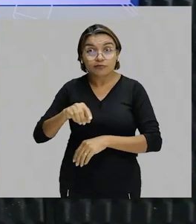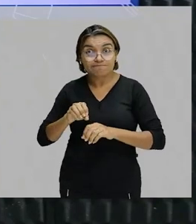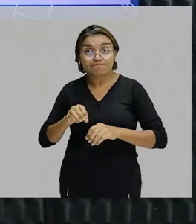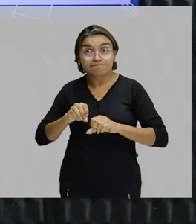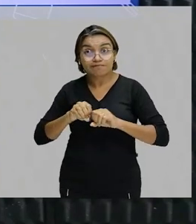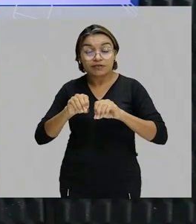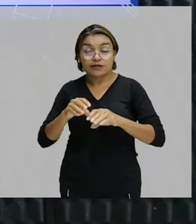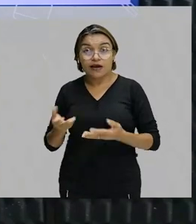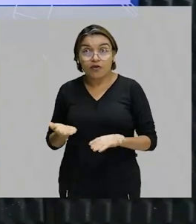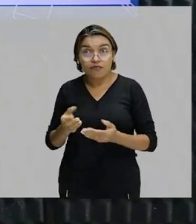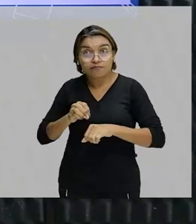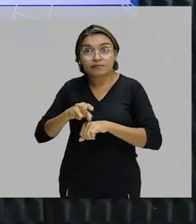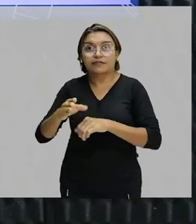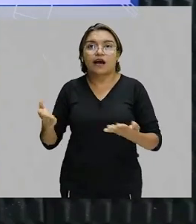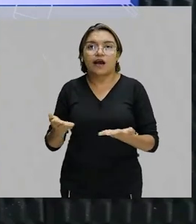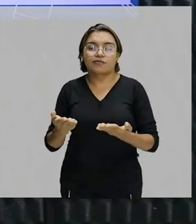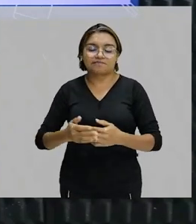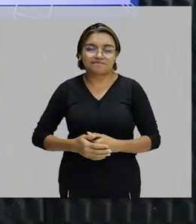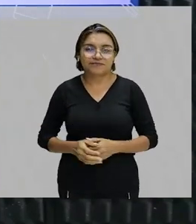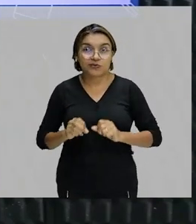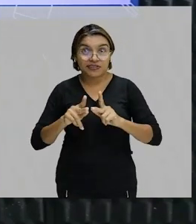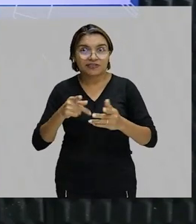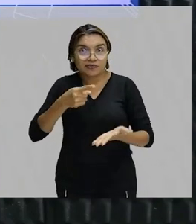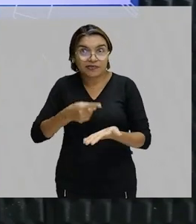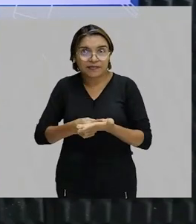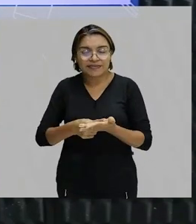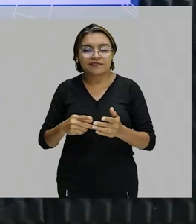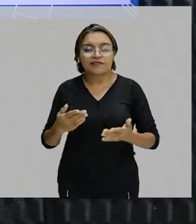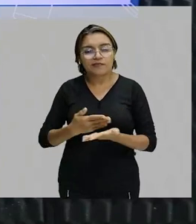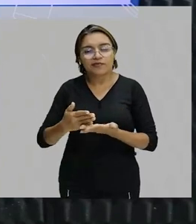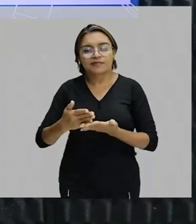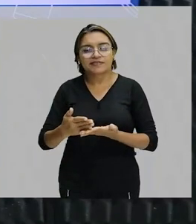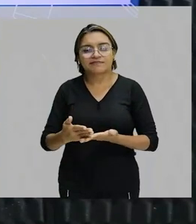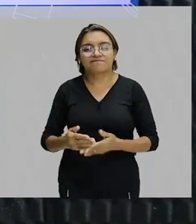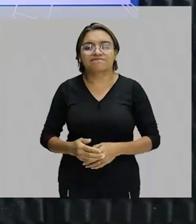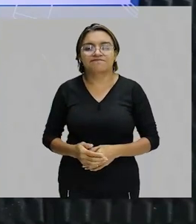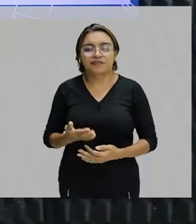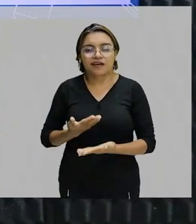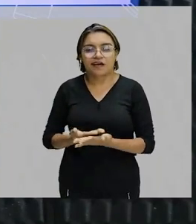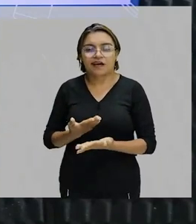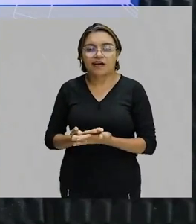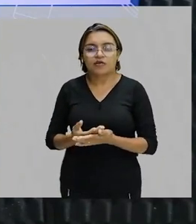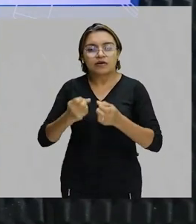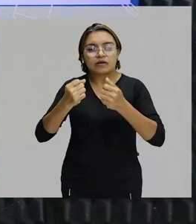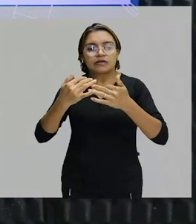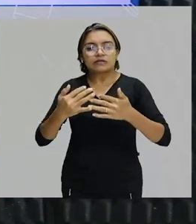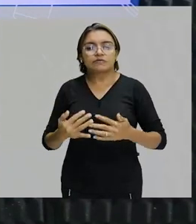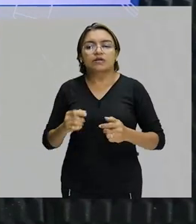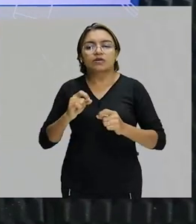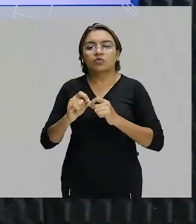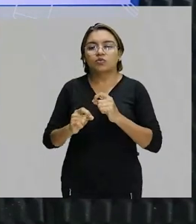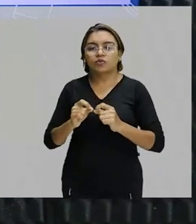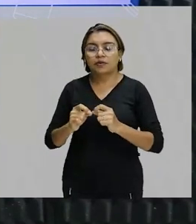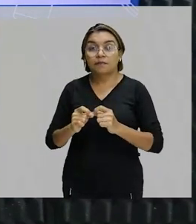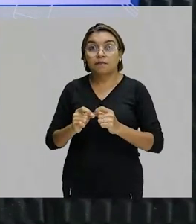dar nessa nossa videoaula de hoje combinado vamos começar então a videoaula tratando de responder